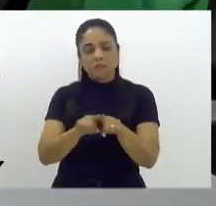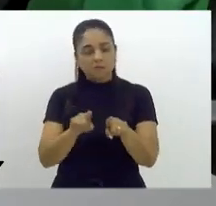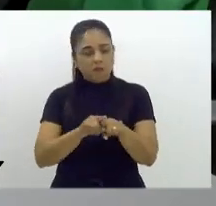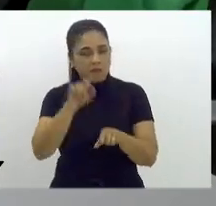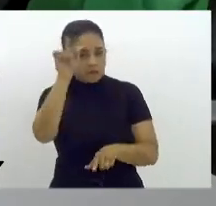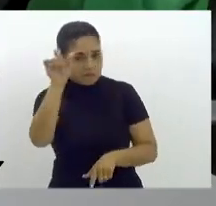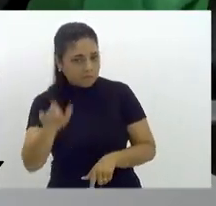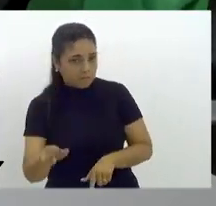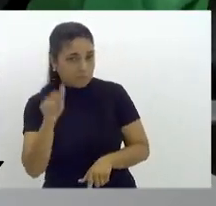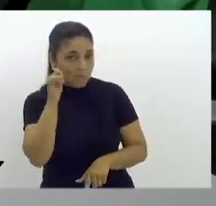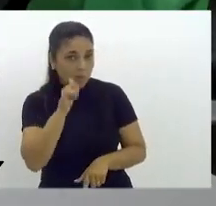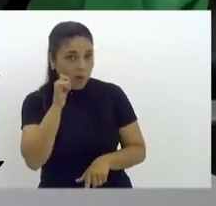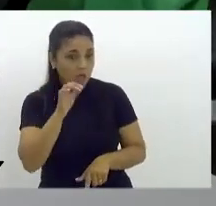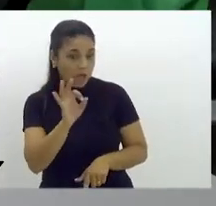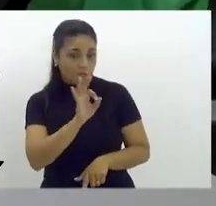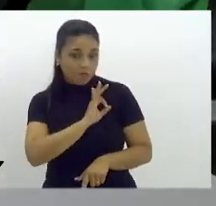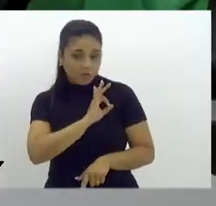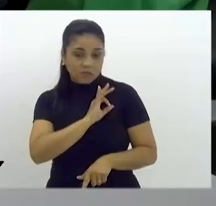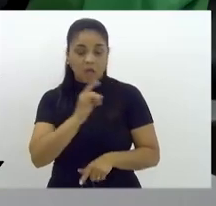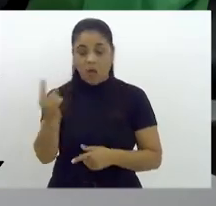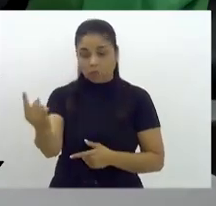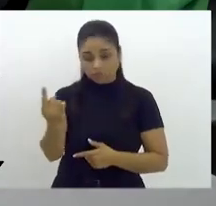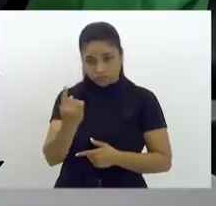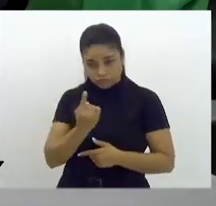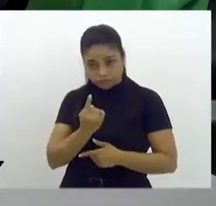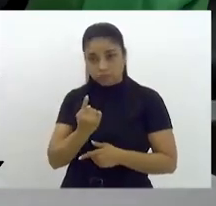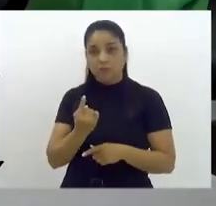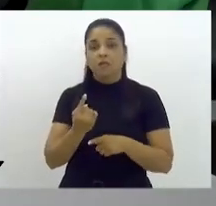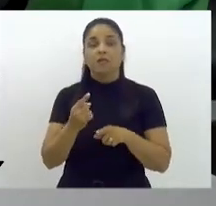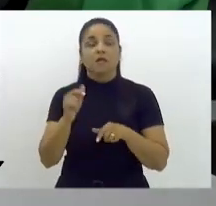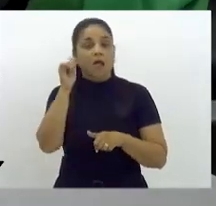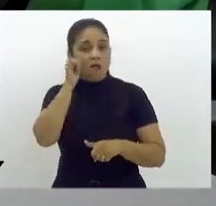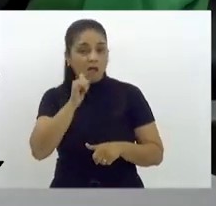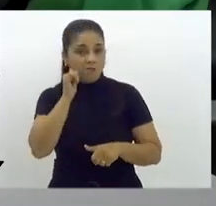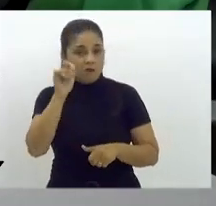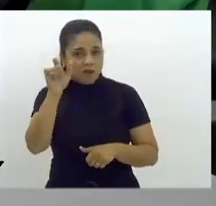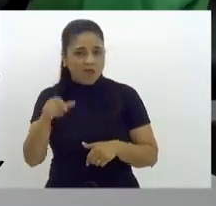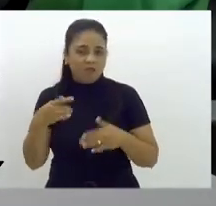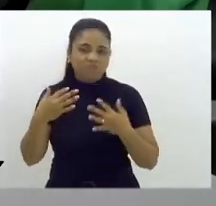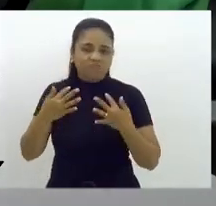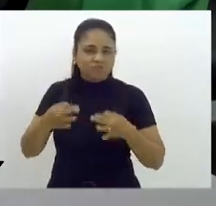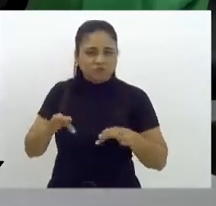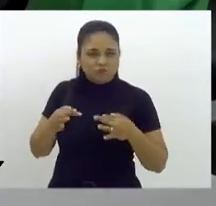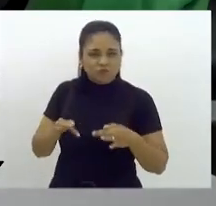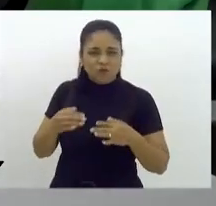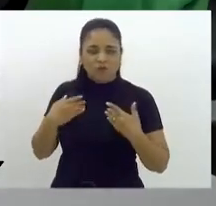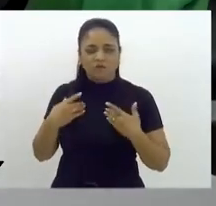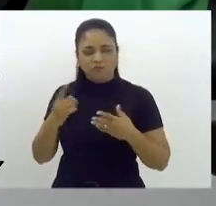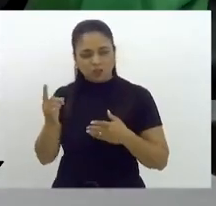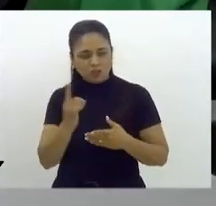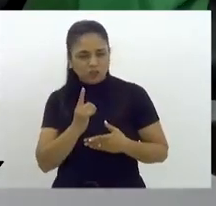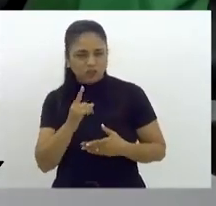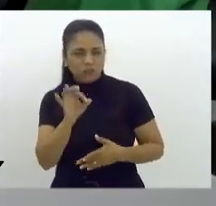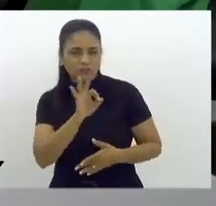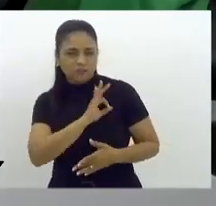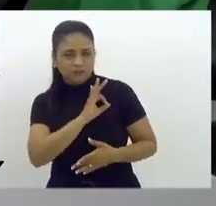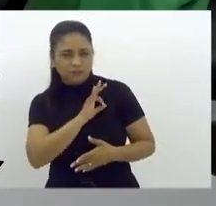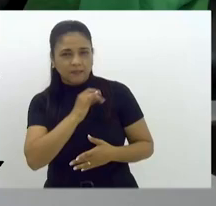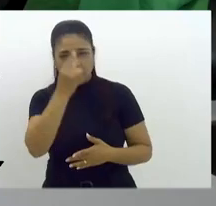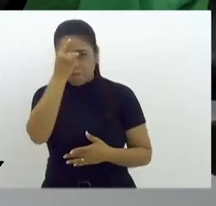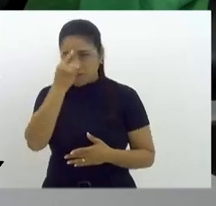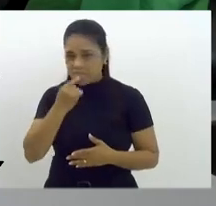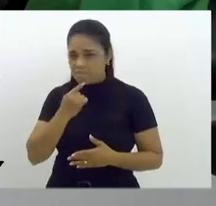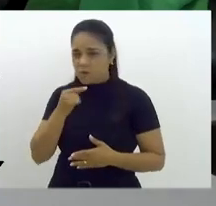dessa mulher que já chega ali fragilizada depois de muita dor para que a gente possa ter se perfil de fato